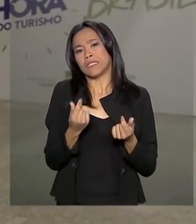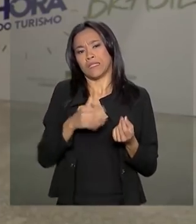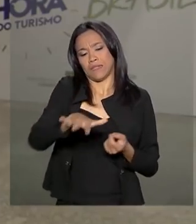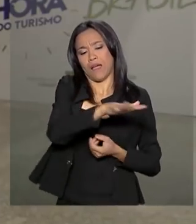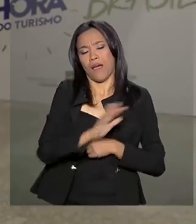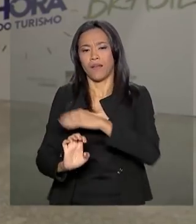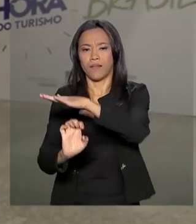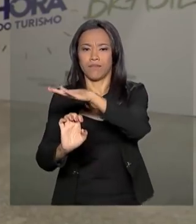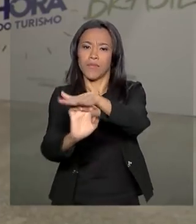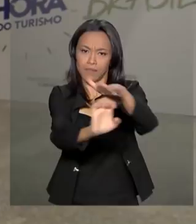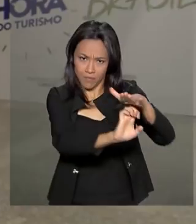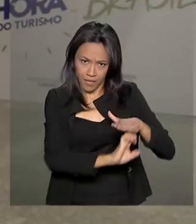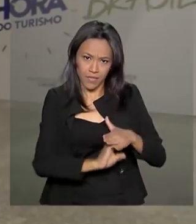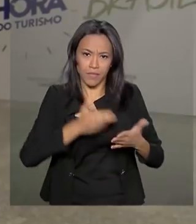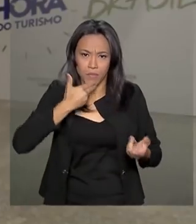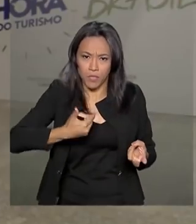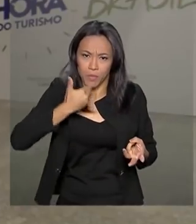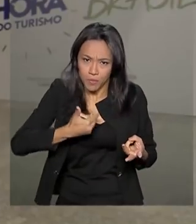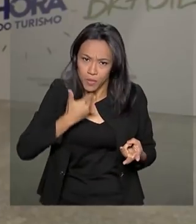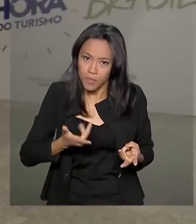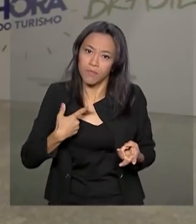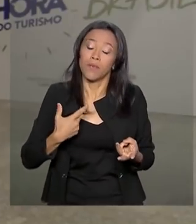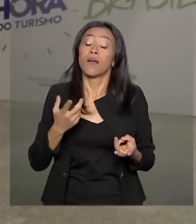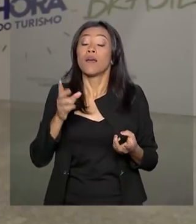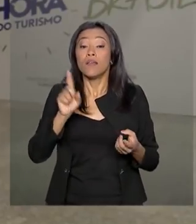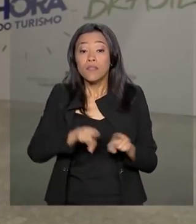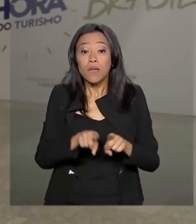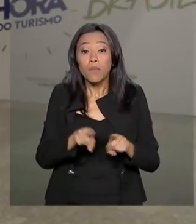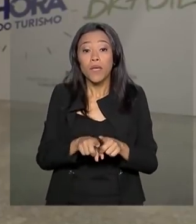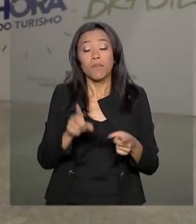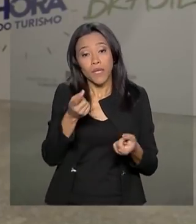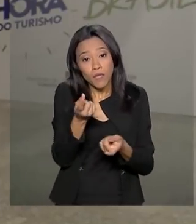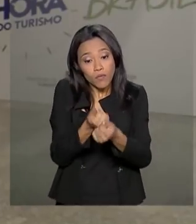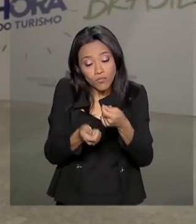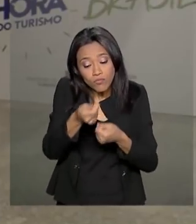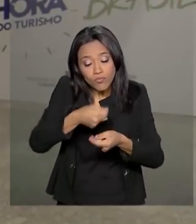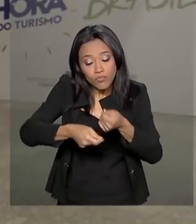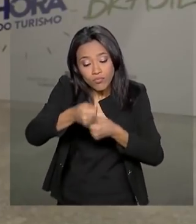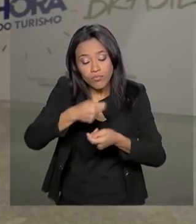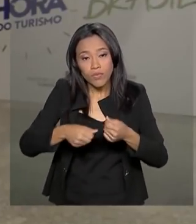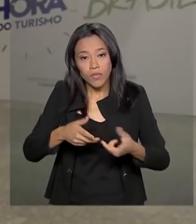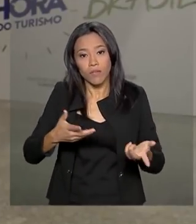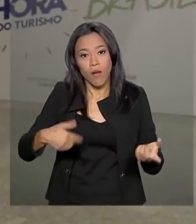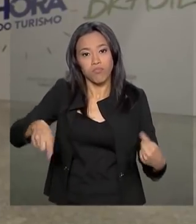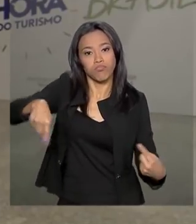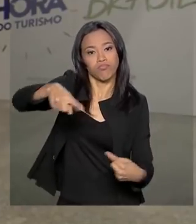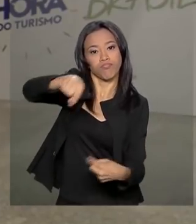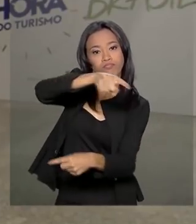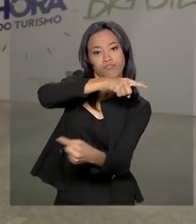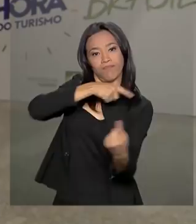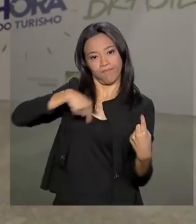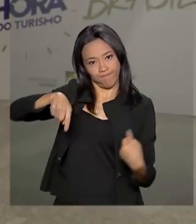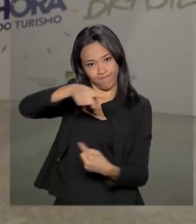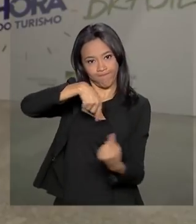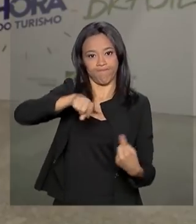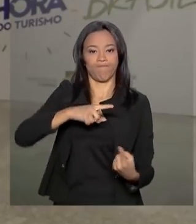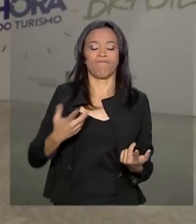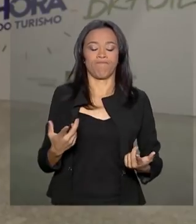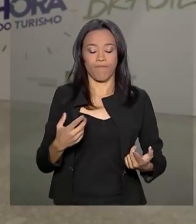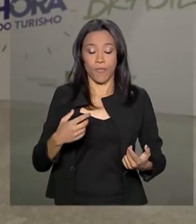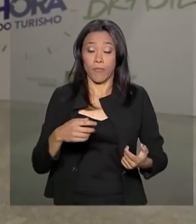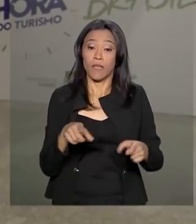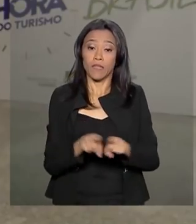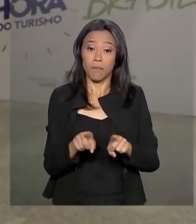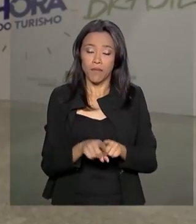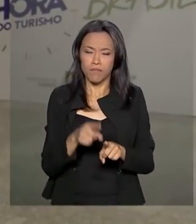do setor e também fazer com que a balança comercial em relação ao turismo fique mais igual. Só pra gente ter uma ideia,